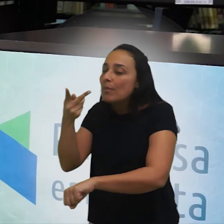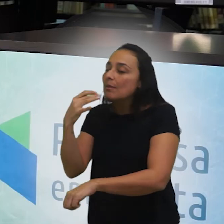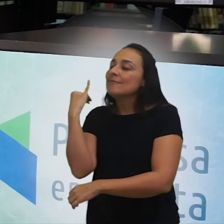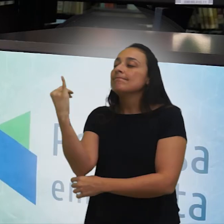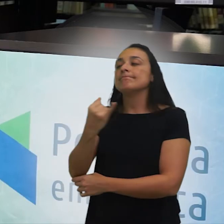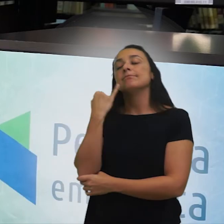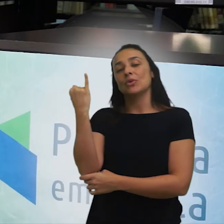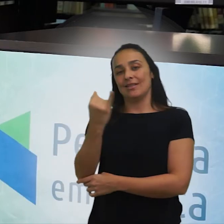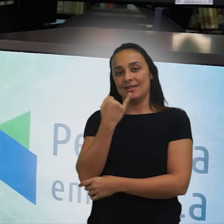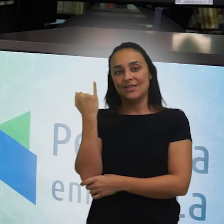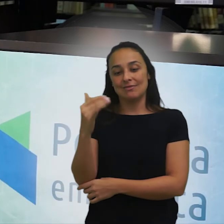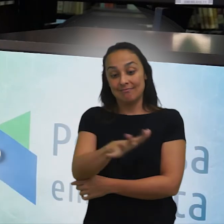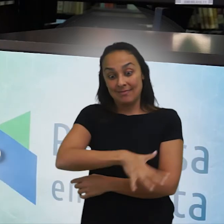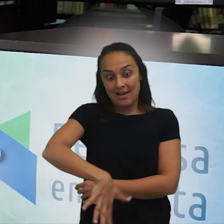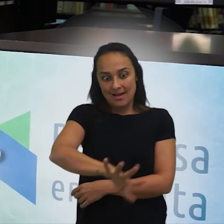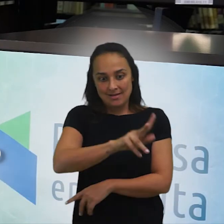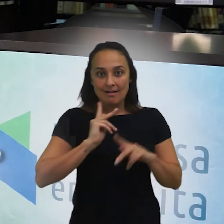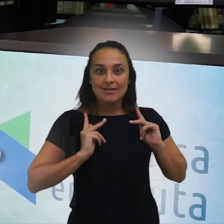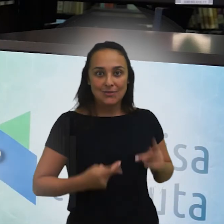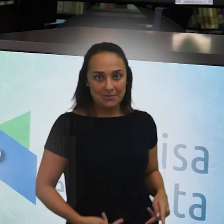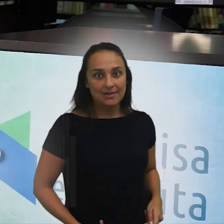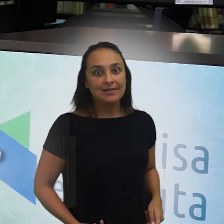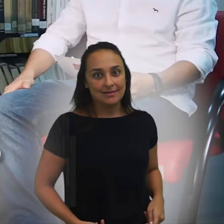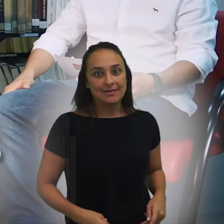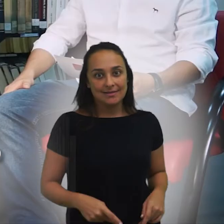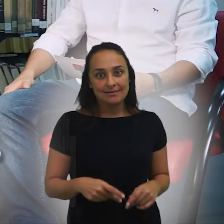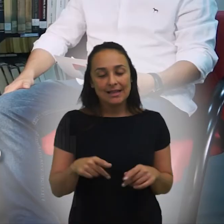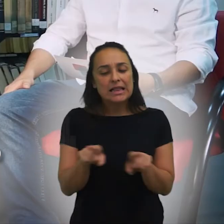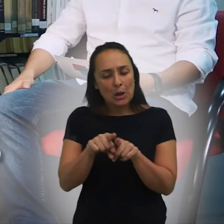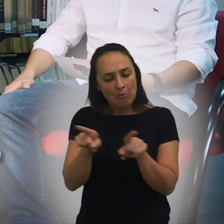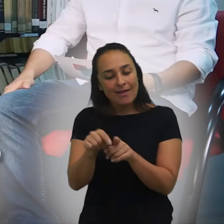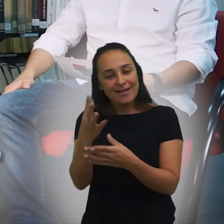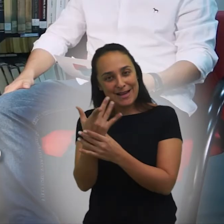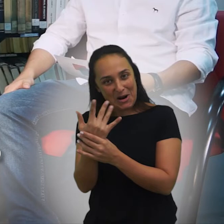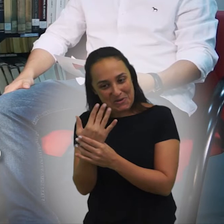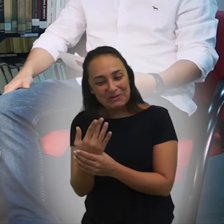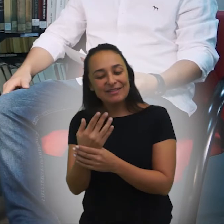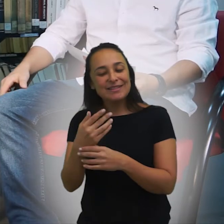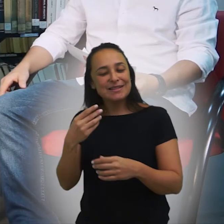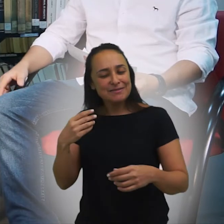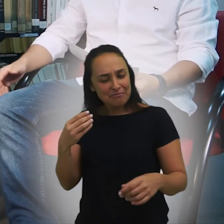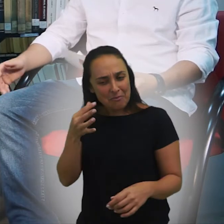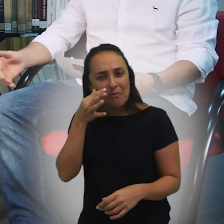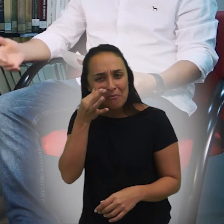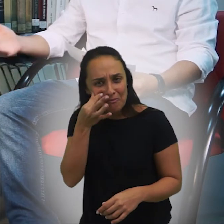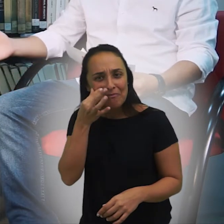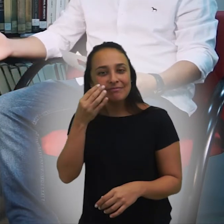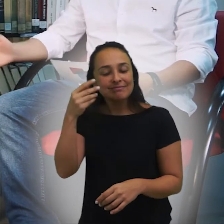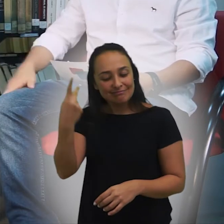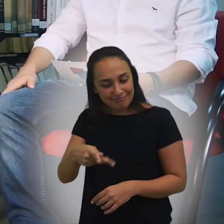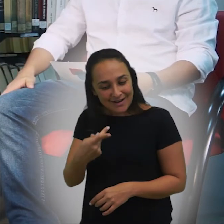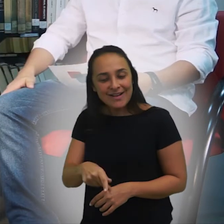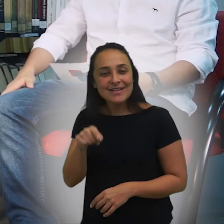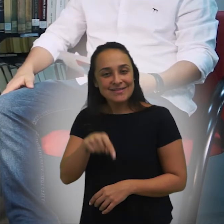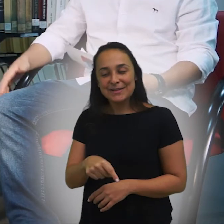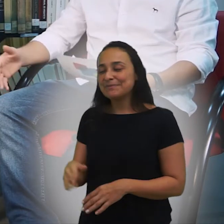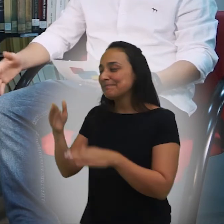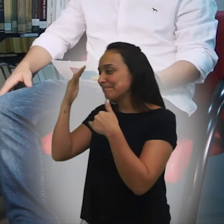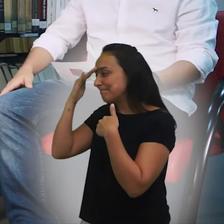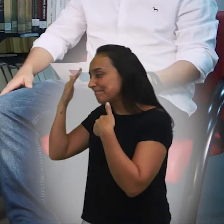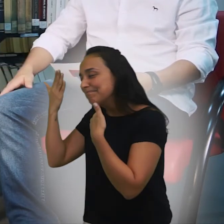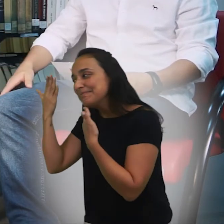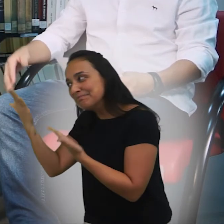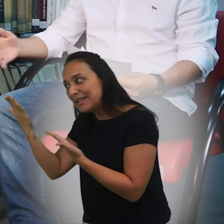humanas, é bem importante, e que a URGS esteja ali representada. Então, agradeço a professora